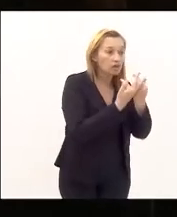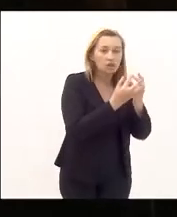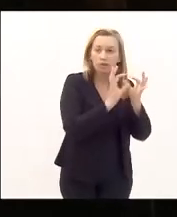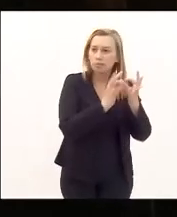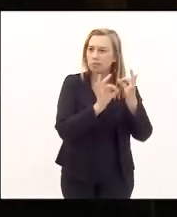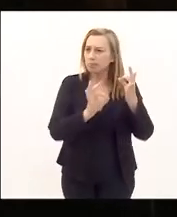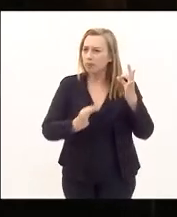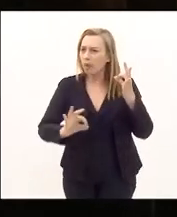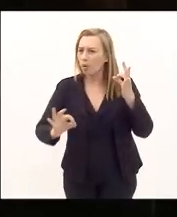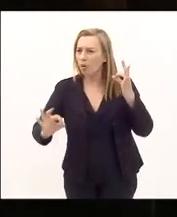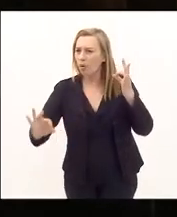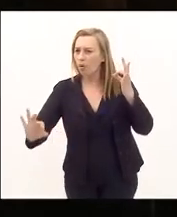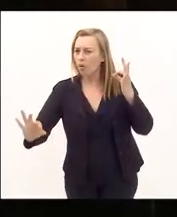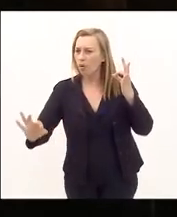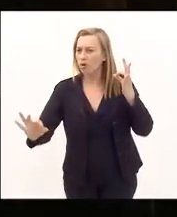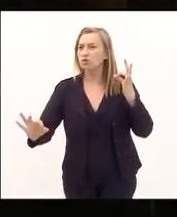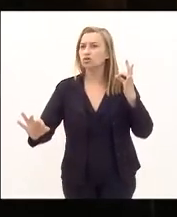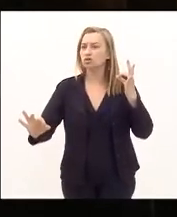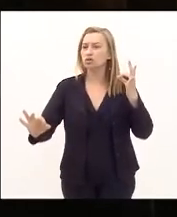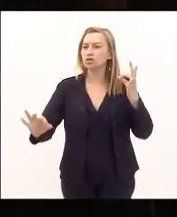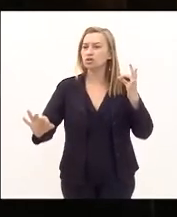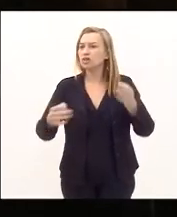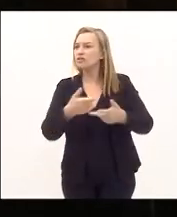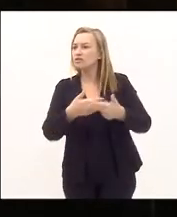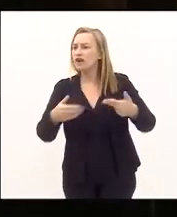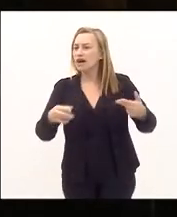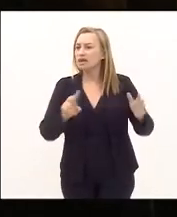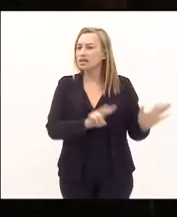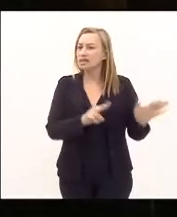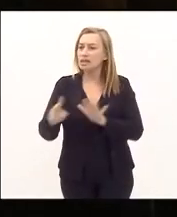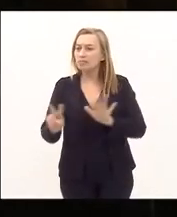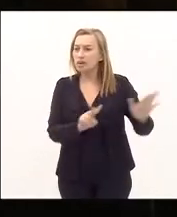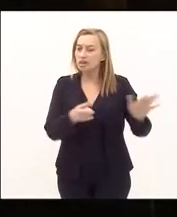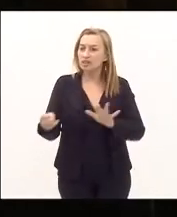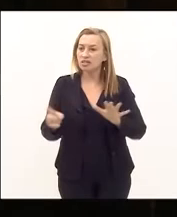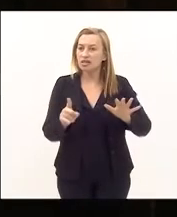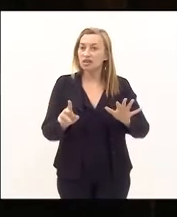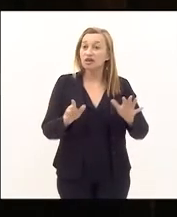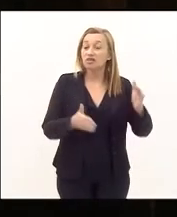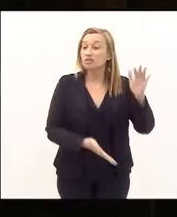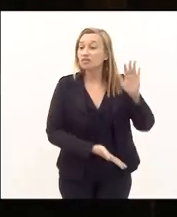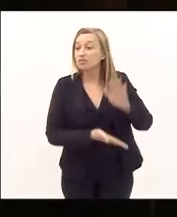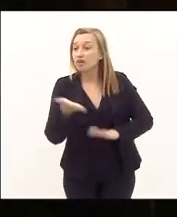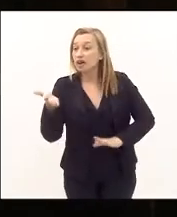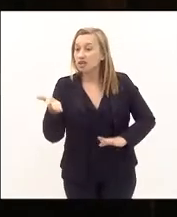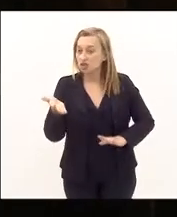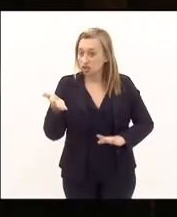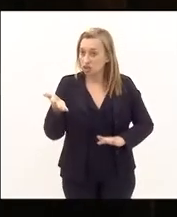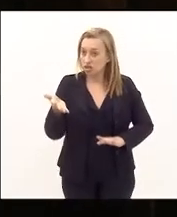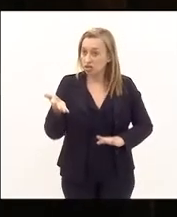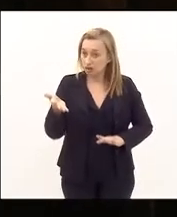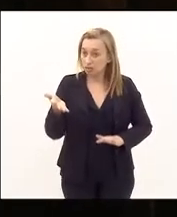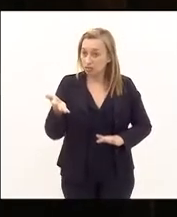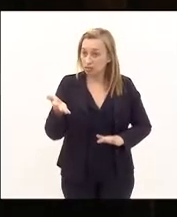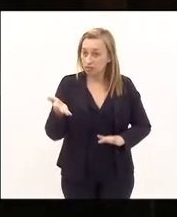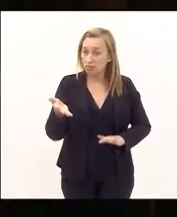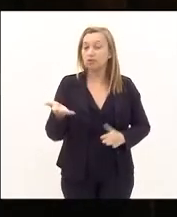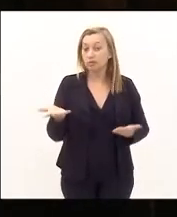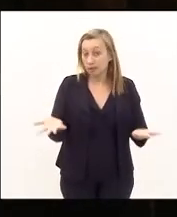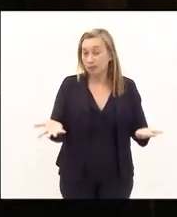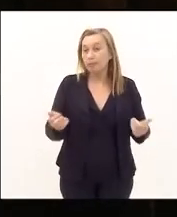que eles viajam por várias semanas, tá? E aí, se eles tiverem as frotas, realmente o Estado